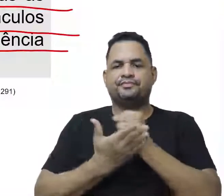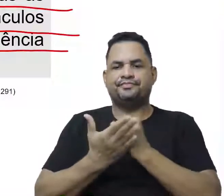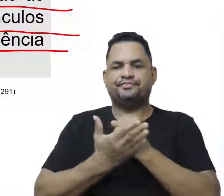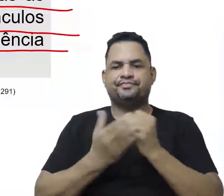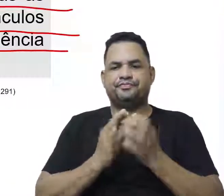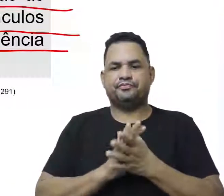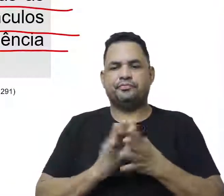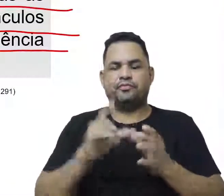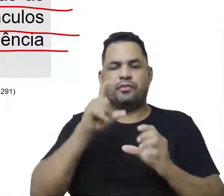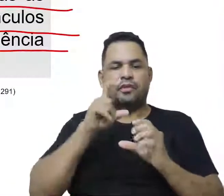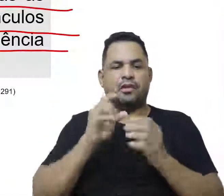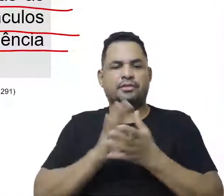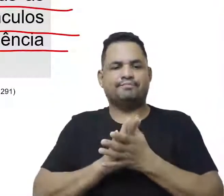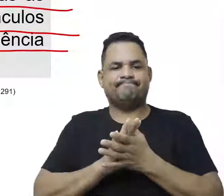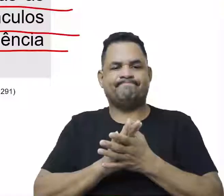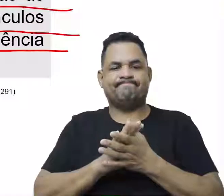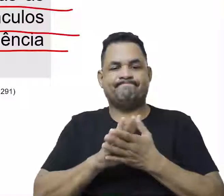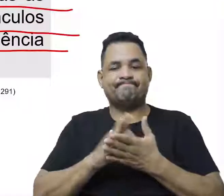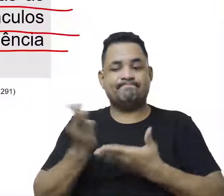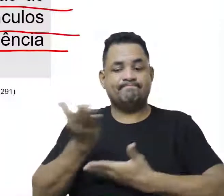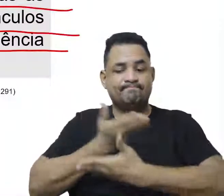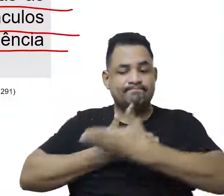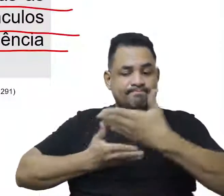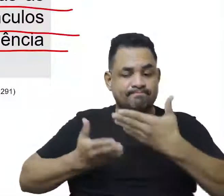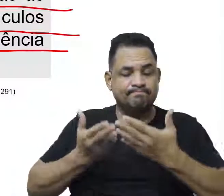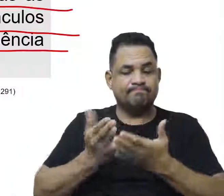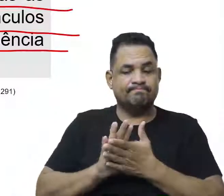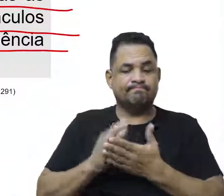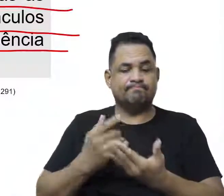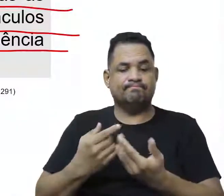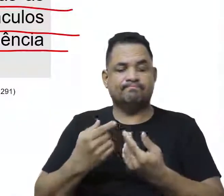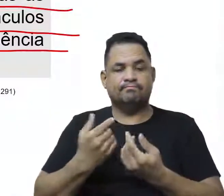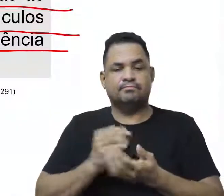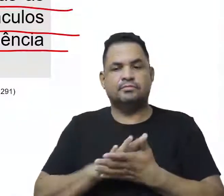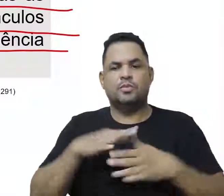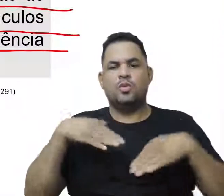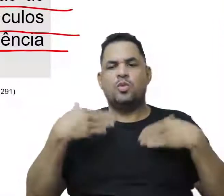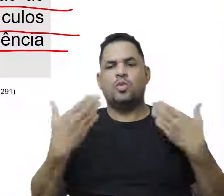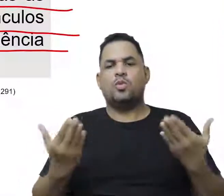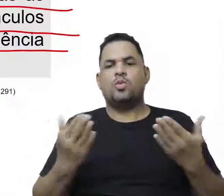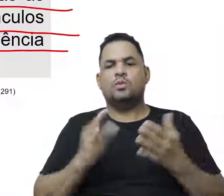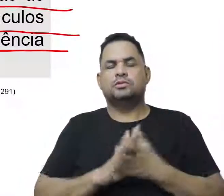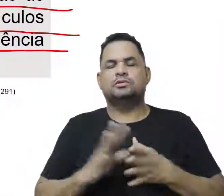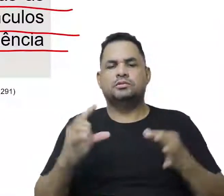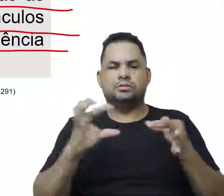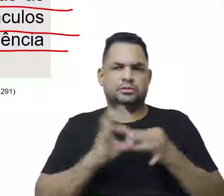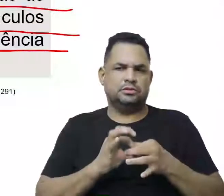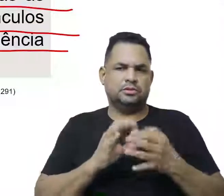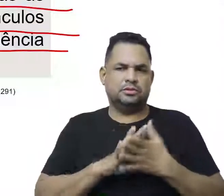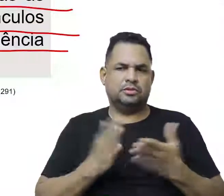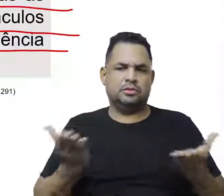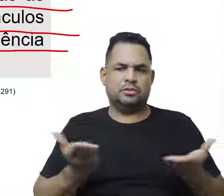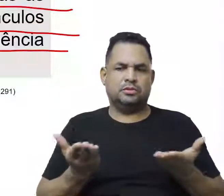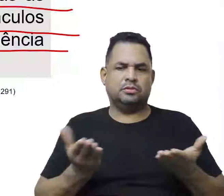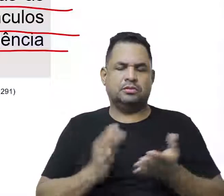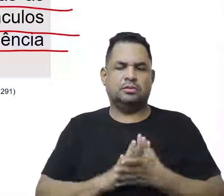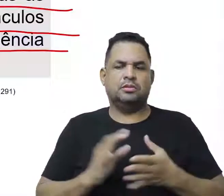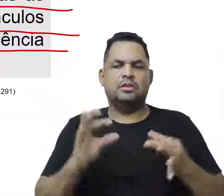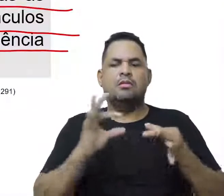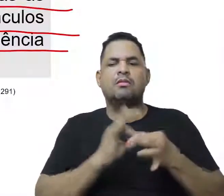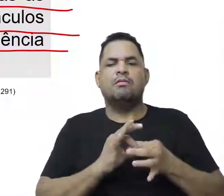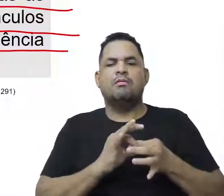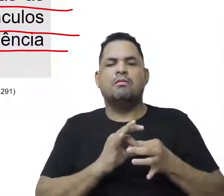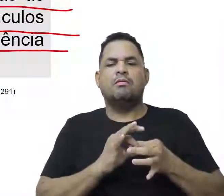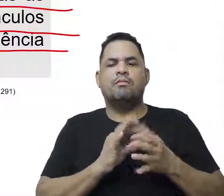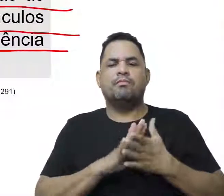a se basear na dependência multa mútua Então quais são os nossos vínculos hoje tá ligado